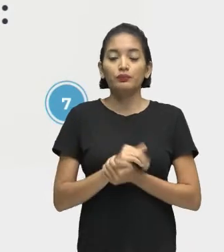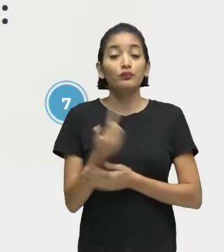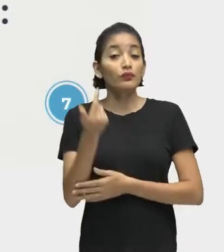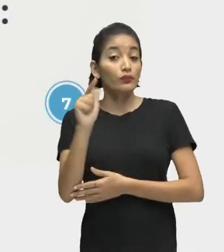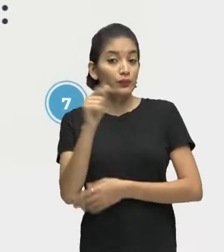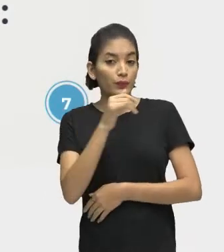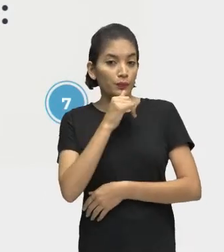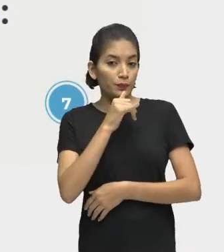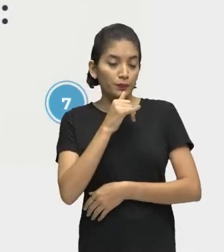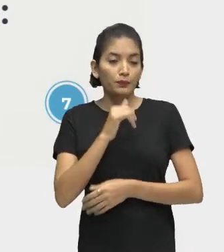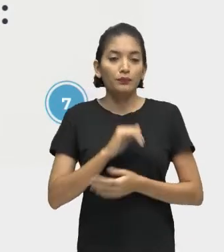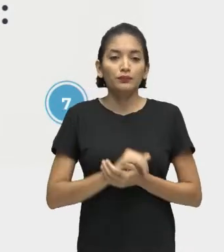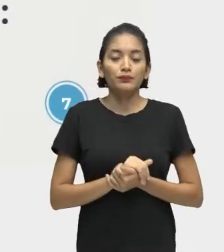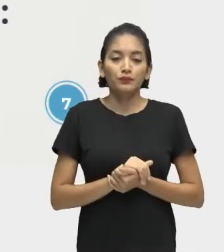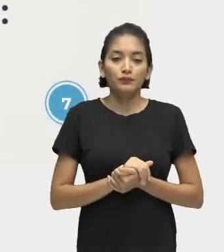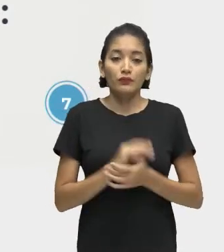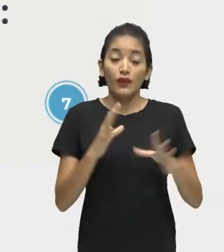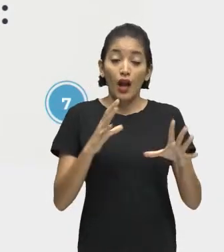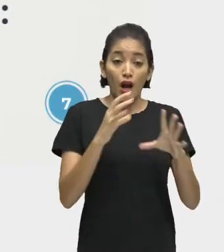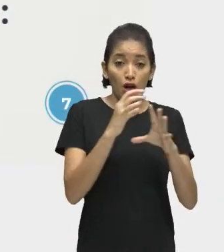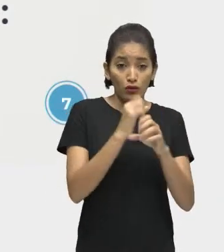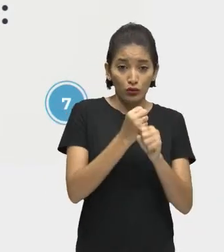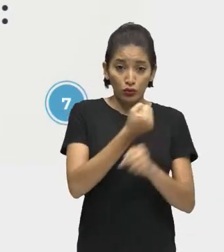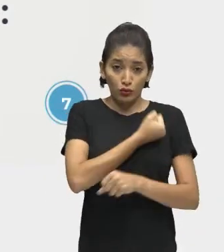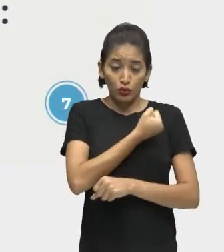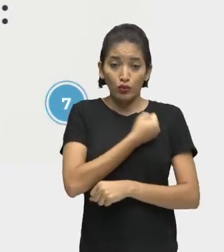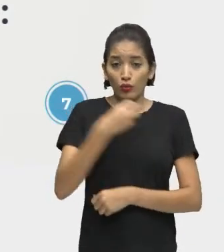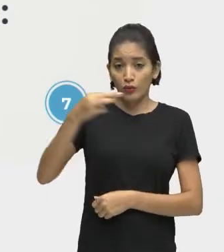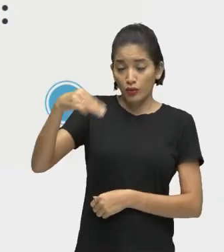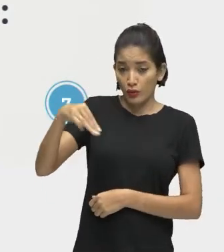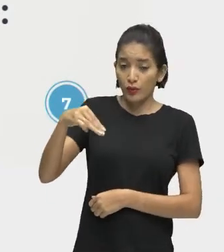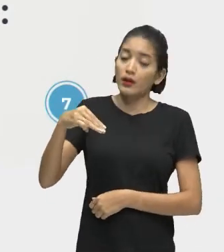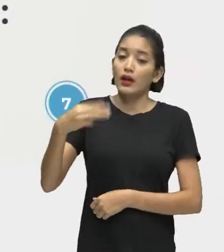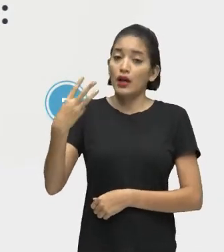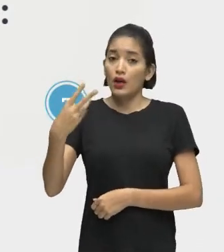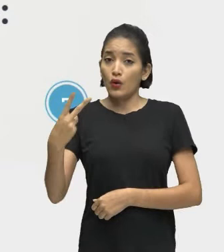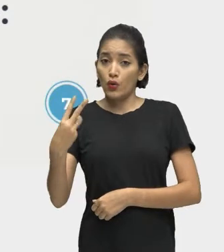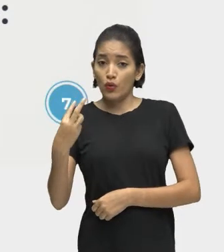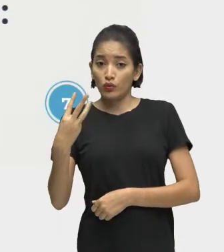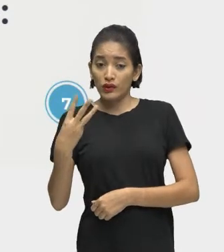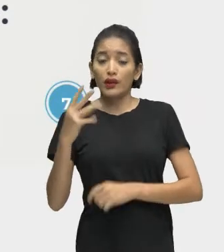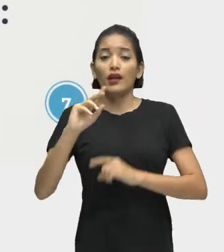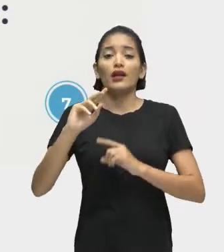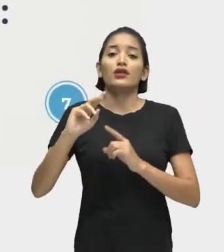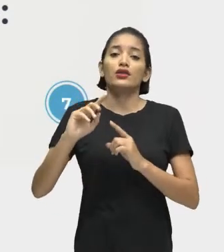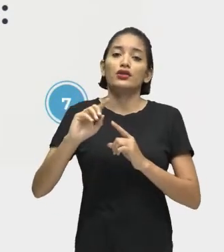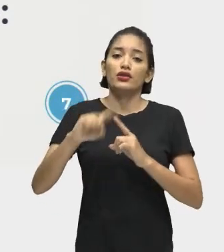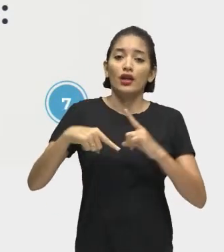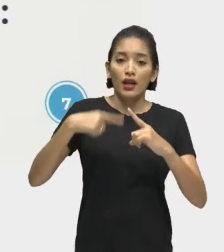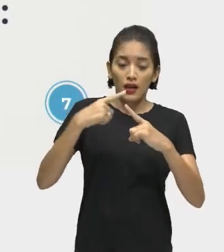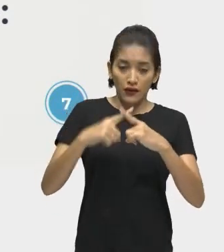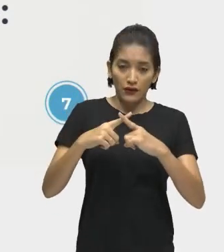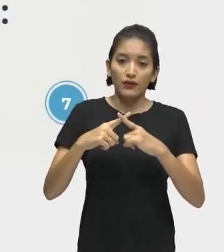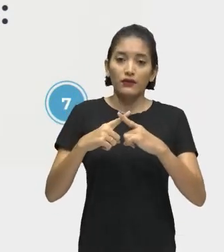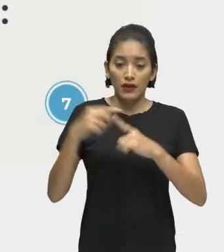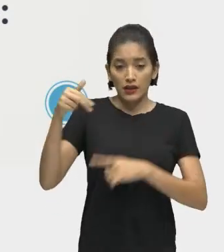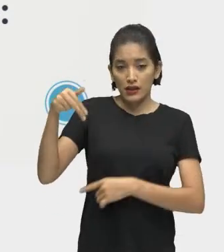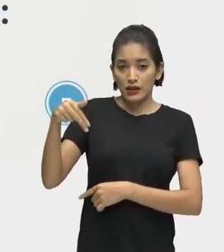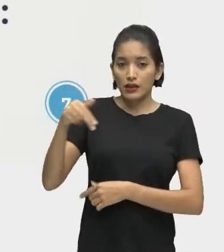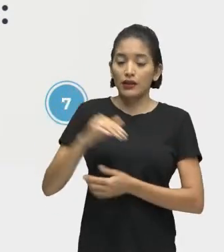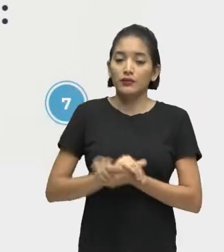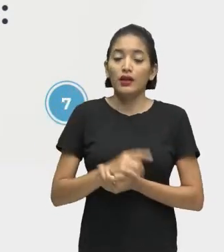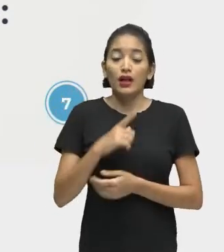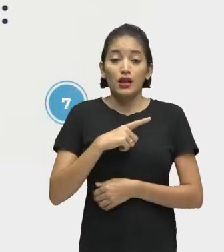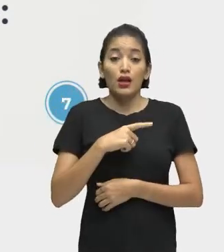exemplo. A soma do número m com o triplo do número n. Então, temos um número representado